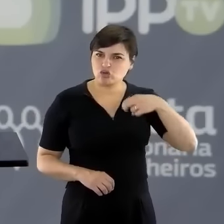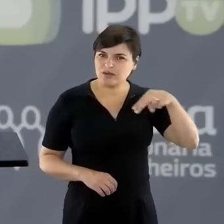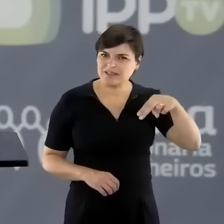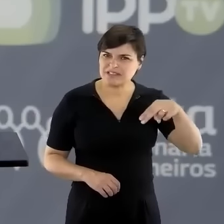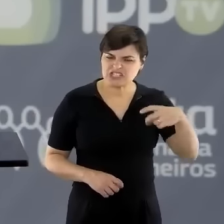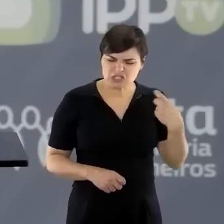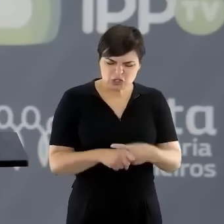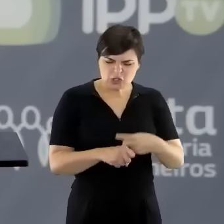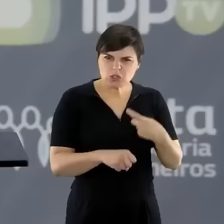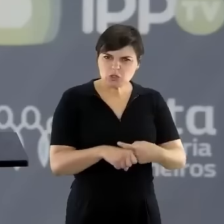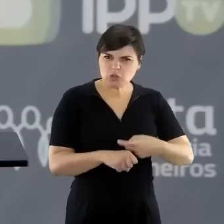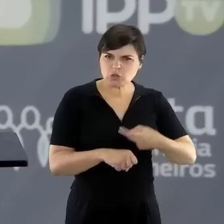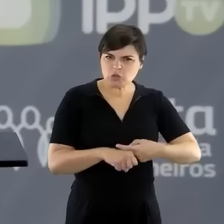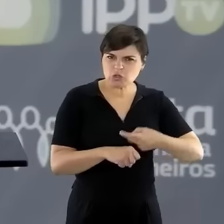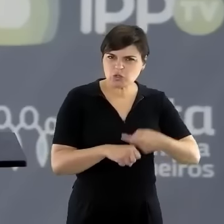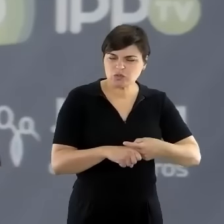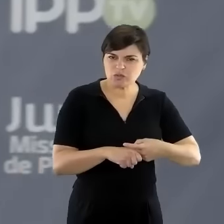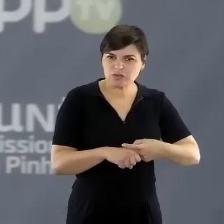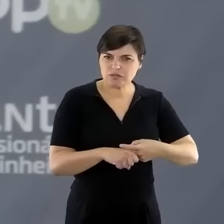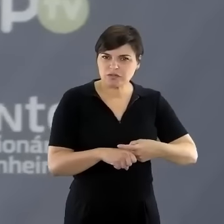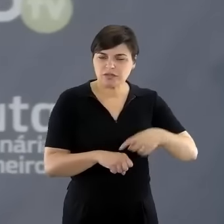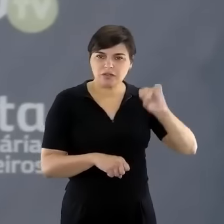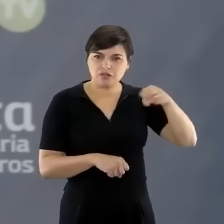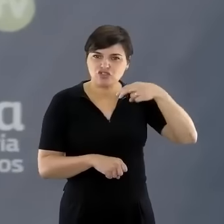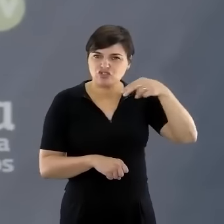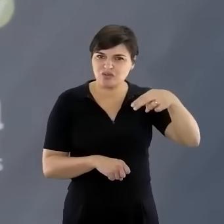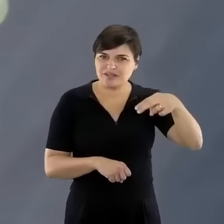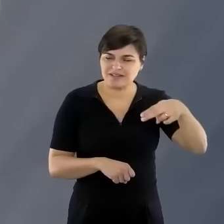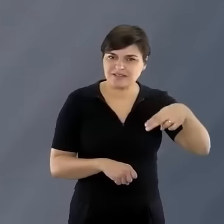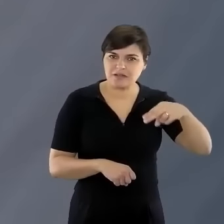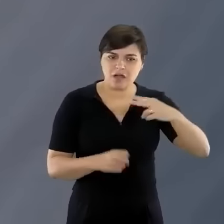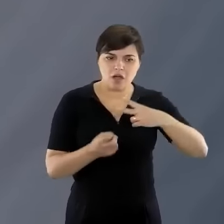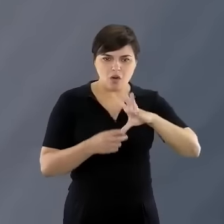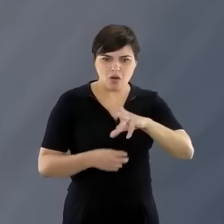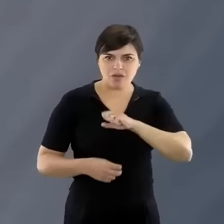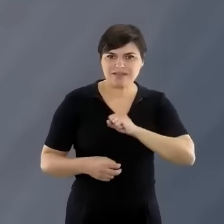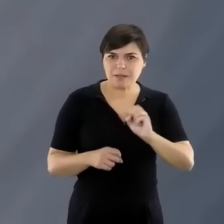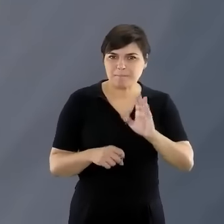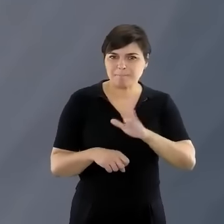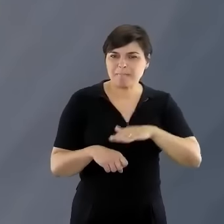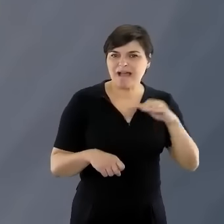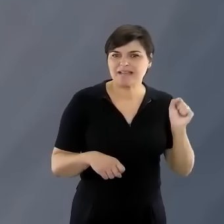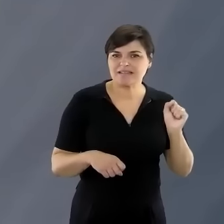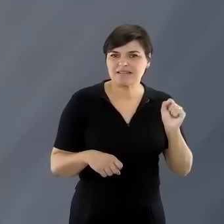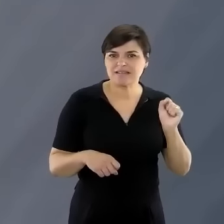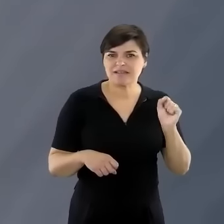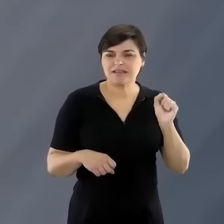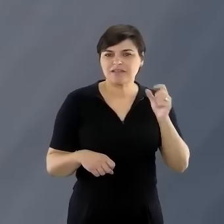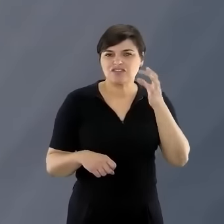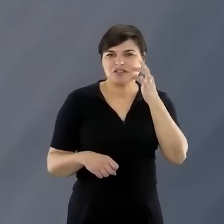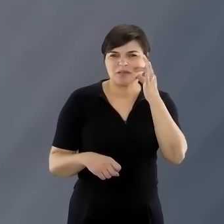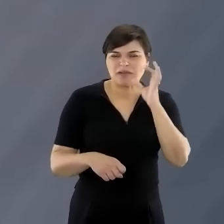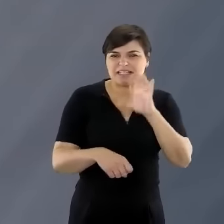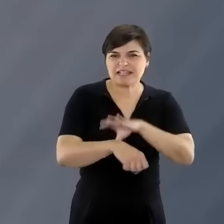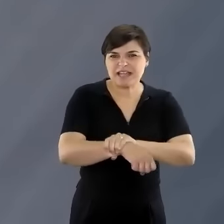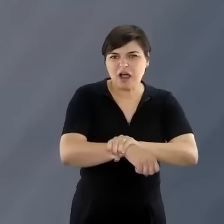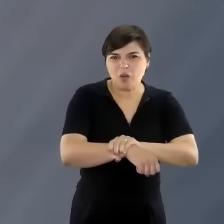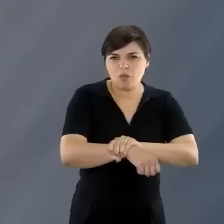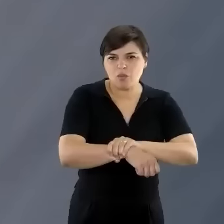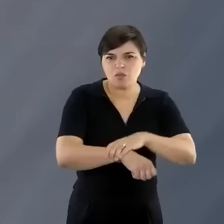endurece Jonas dá mais valor a coisas do que a pessoas mais valor uma